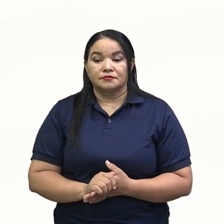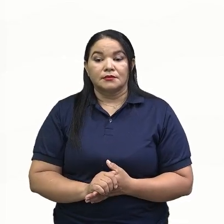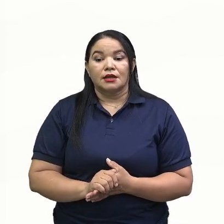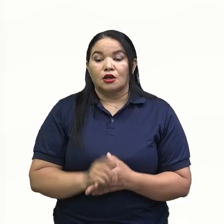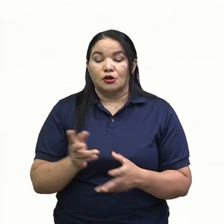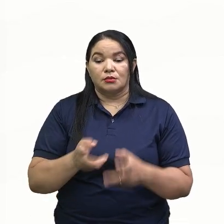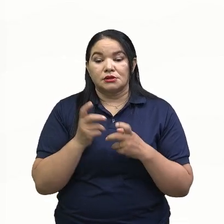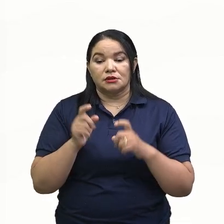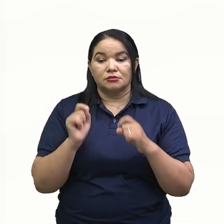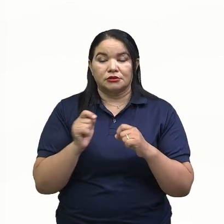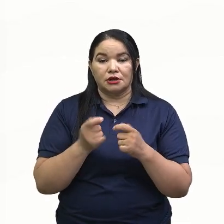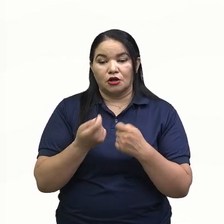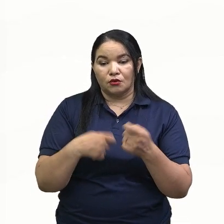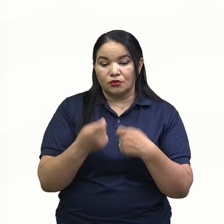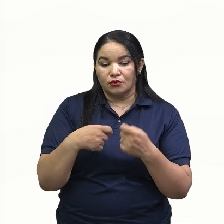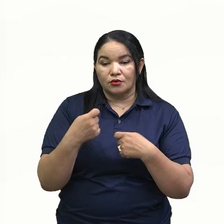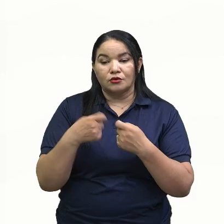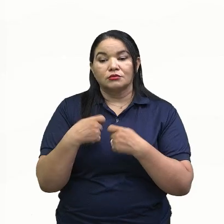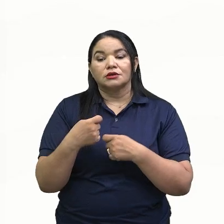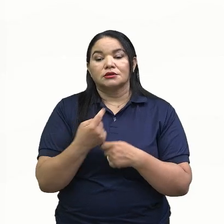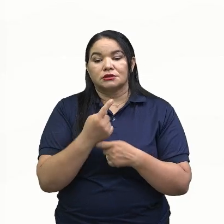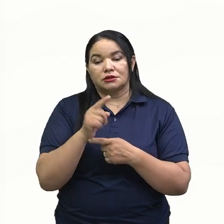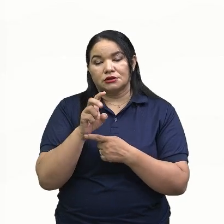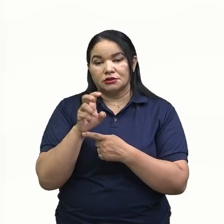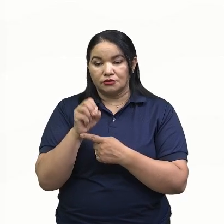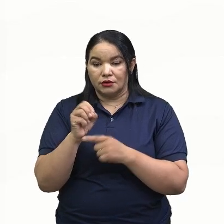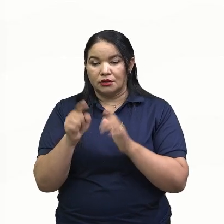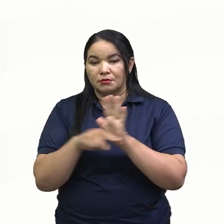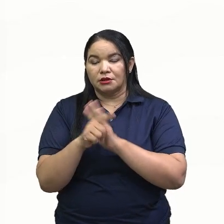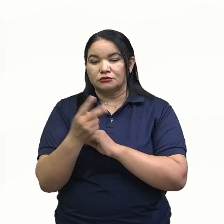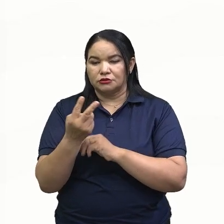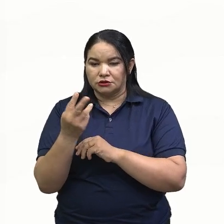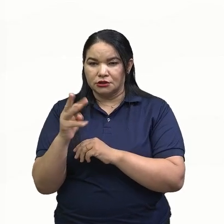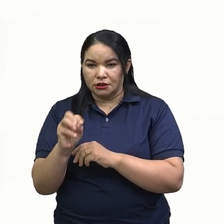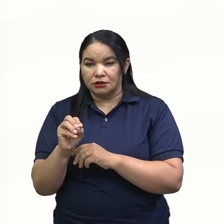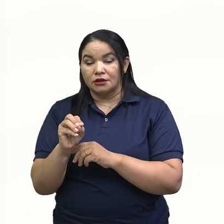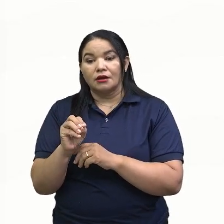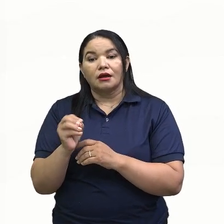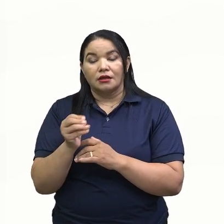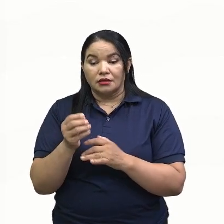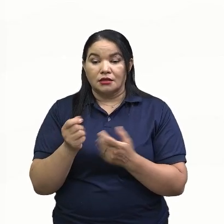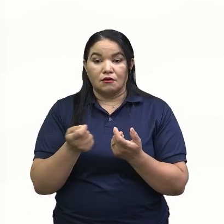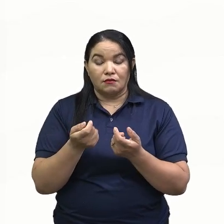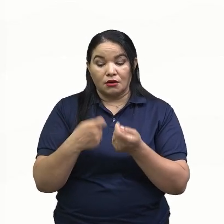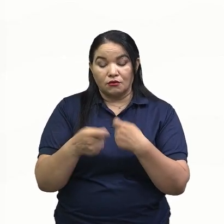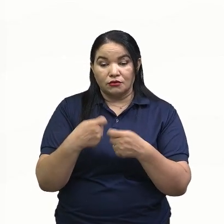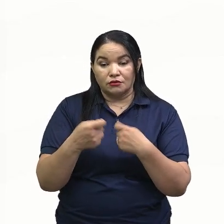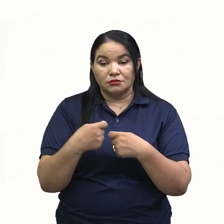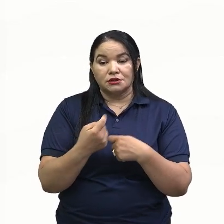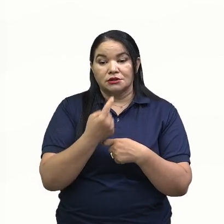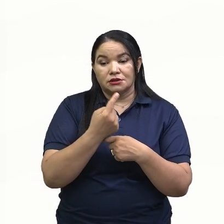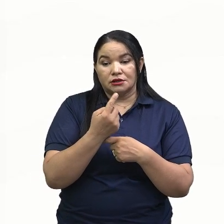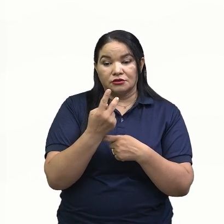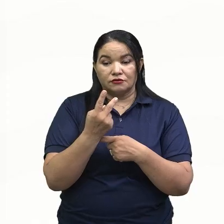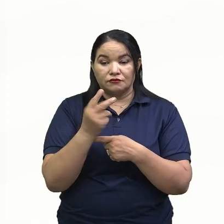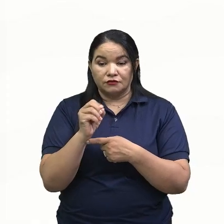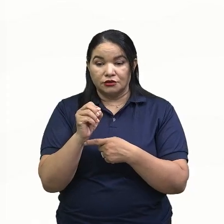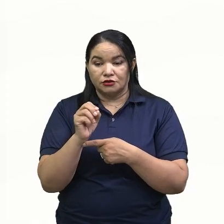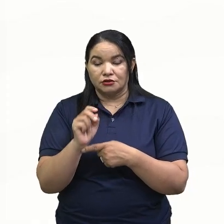que a economia agora foi 150 menos 30, ou seja, foi feita uma economia de